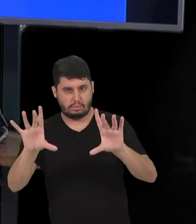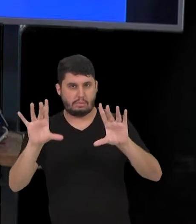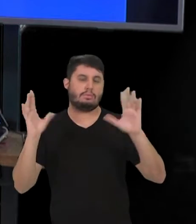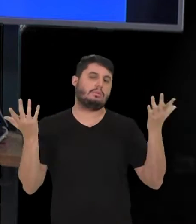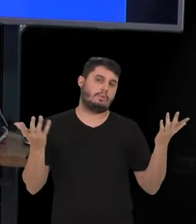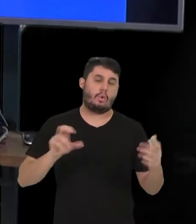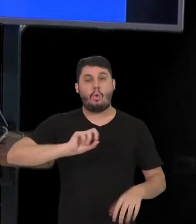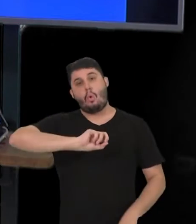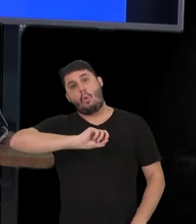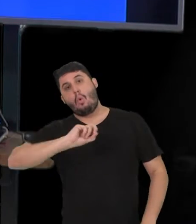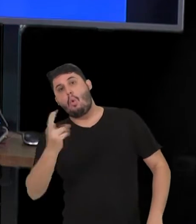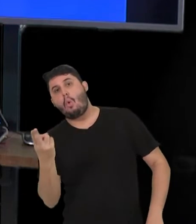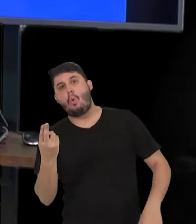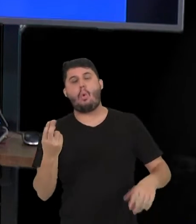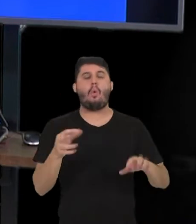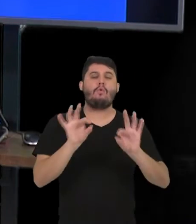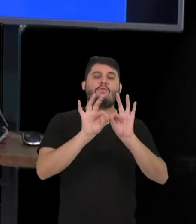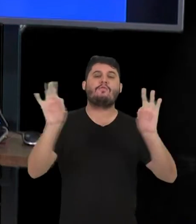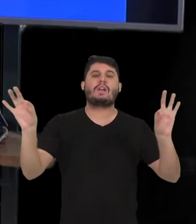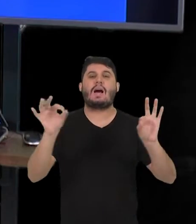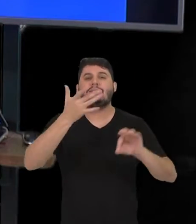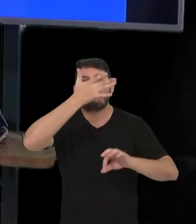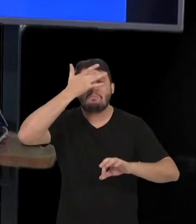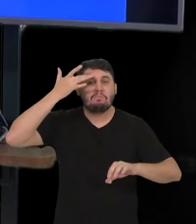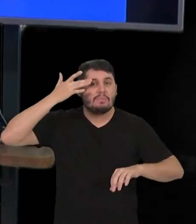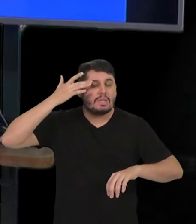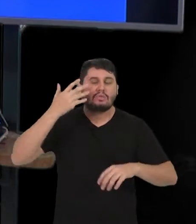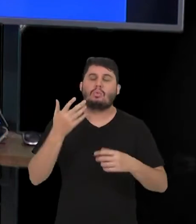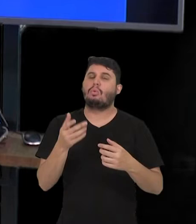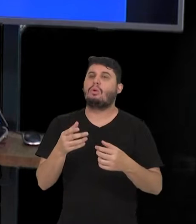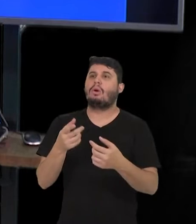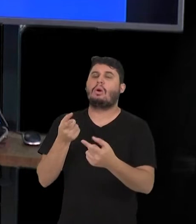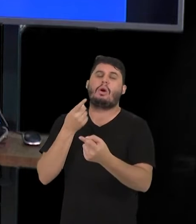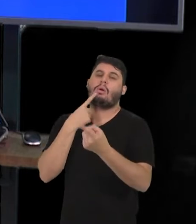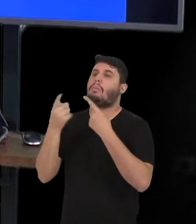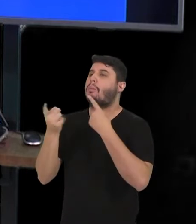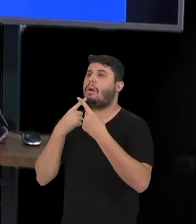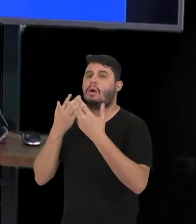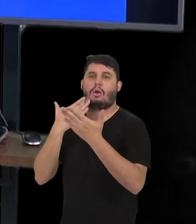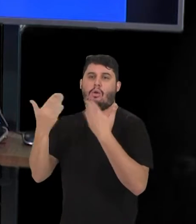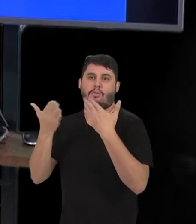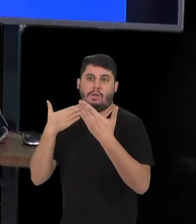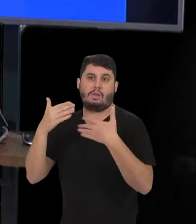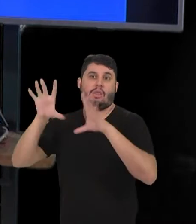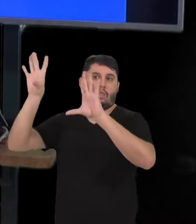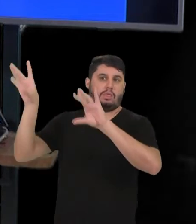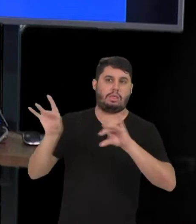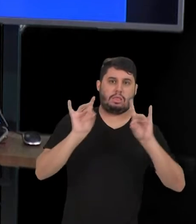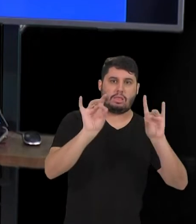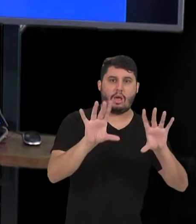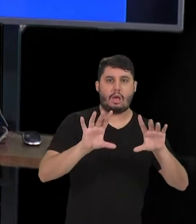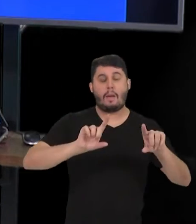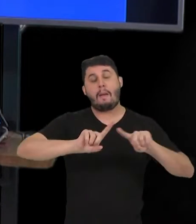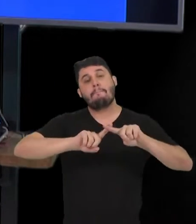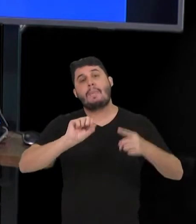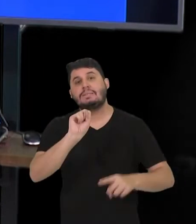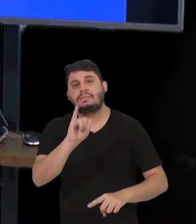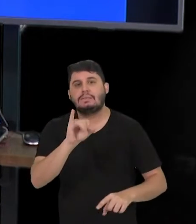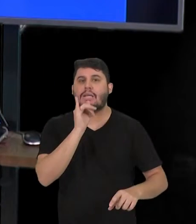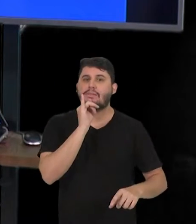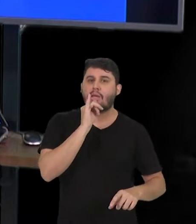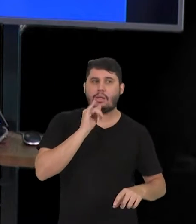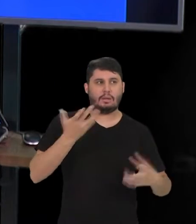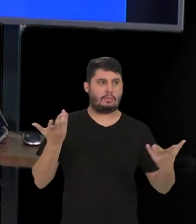histórica, por exemplo, ou aquilo é uma frase do texto, os personagens do texto estão conversando. Mas se essas aspas estão apenas entre uma palavra,